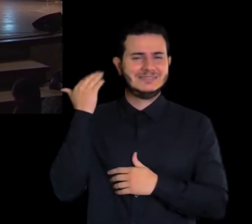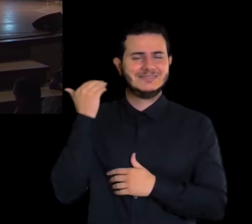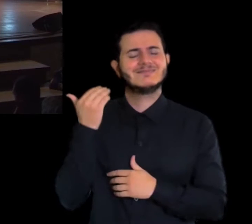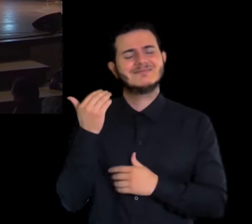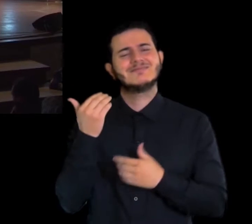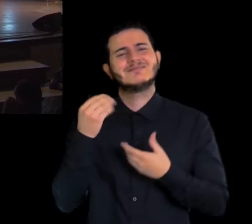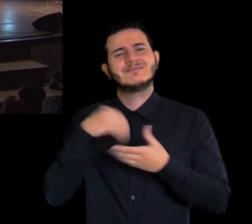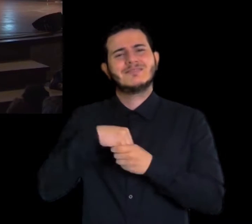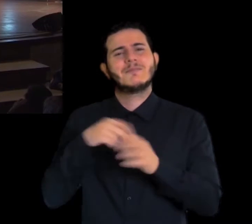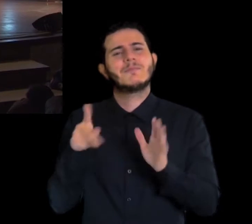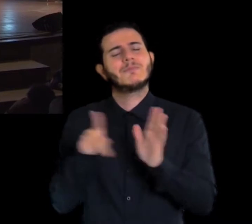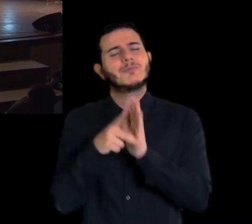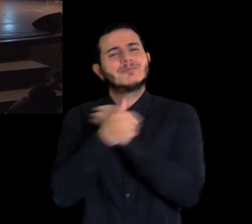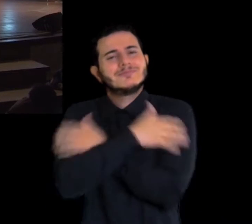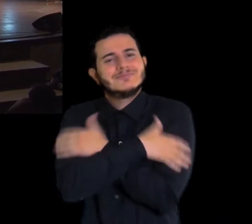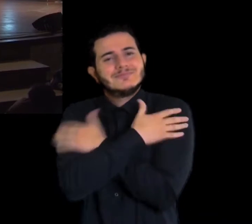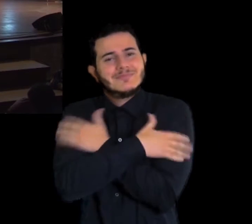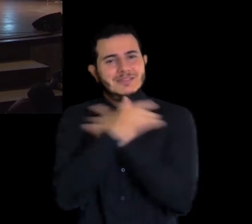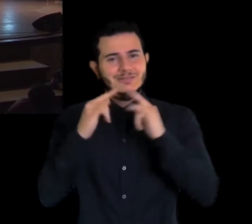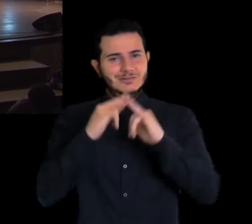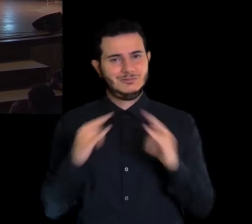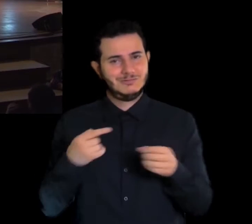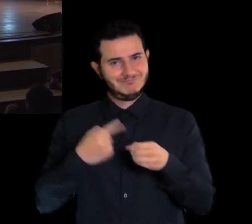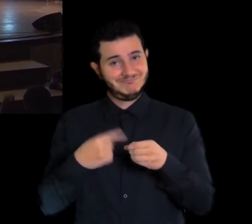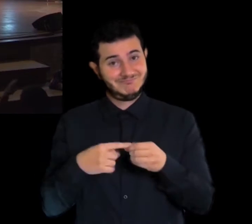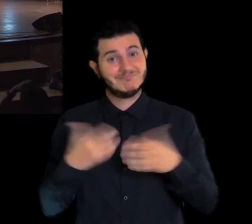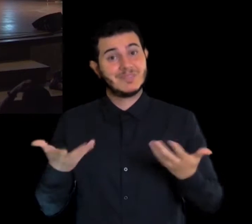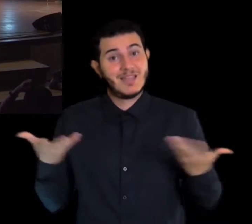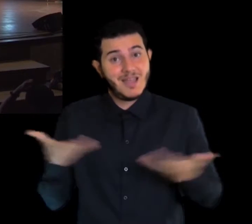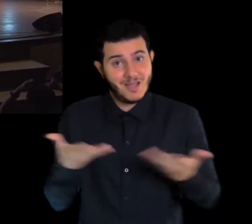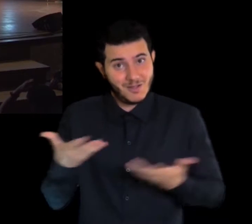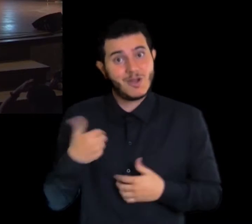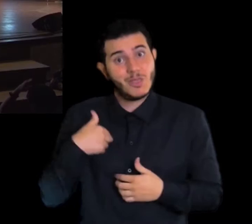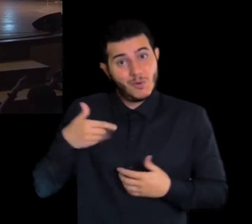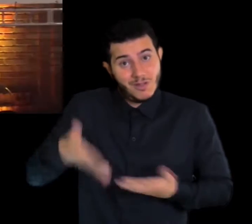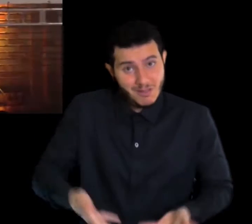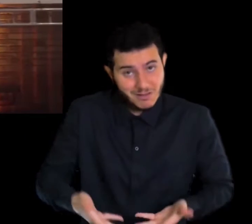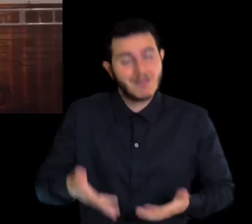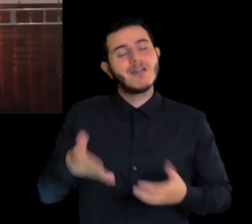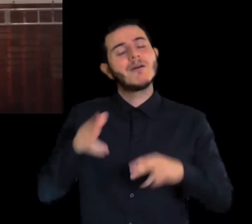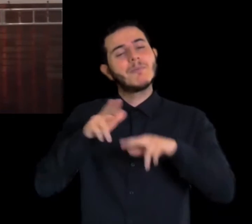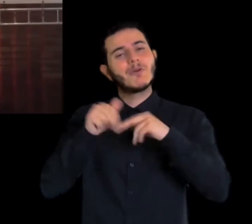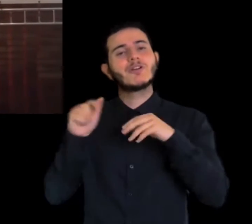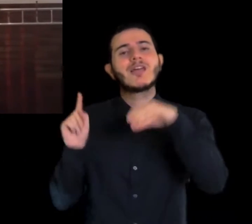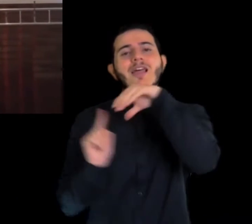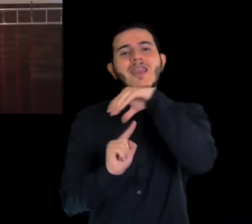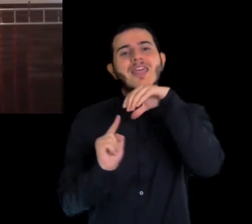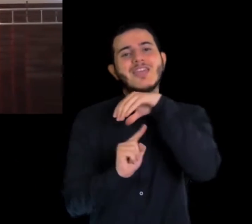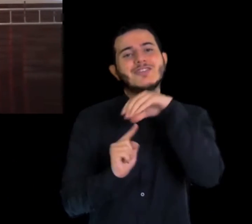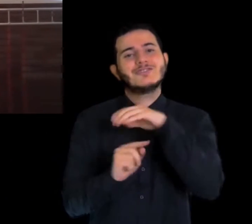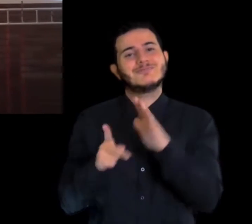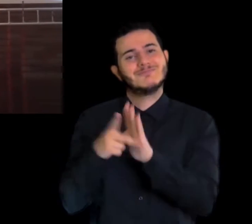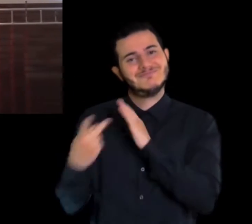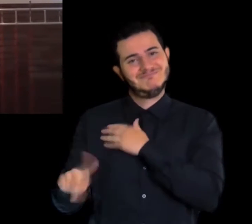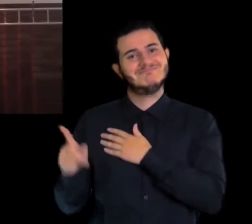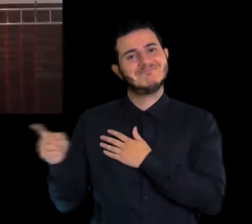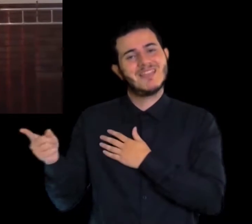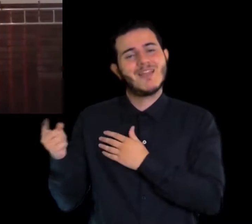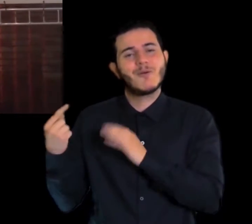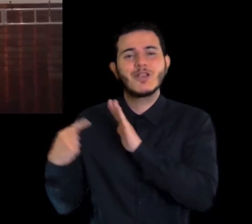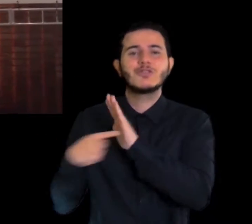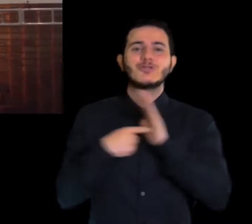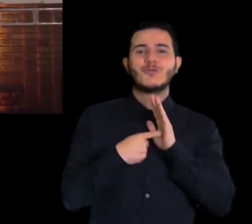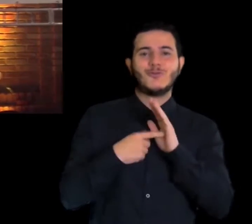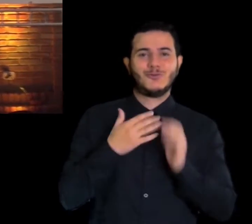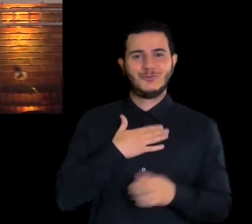fui aqui em Campos do Jordão. E no final das contas eu estou aqui devido a um cliente que me indicou. Então a importância do papel